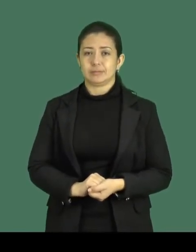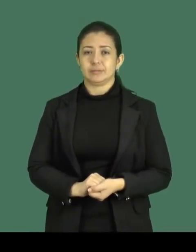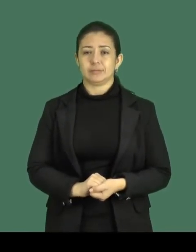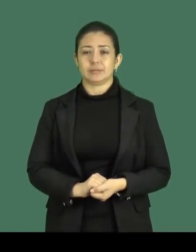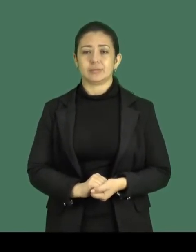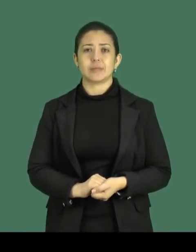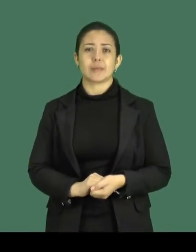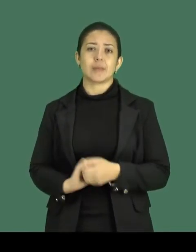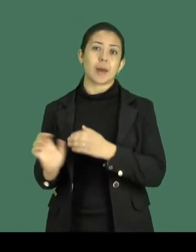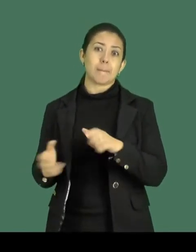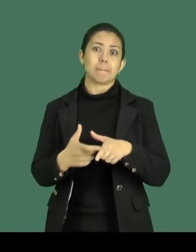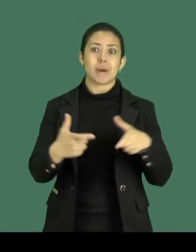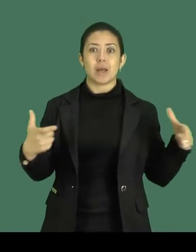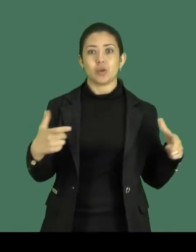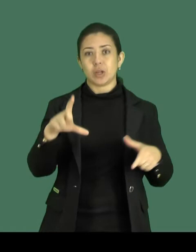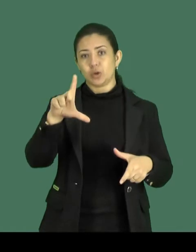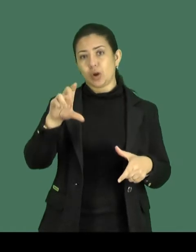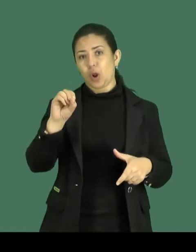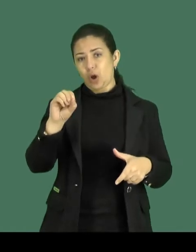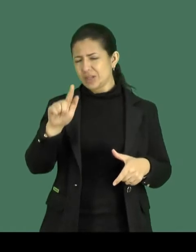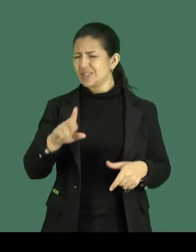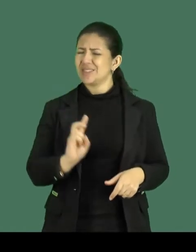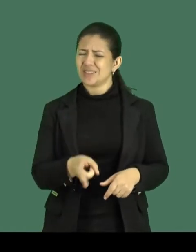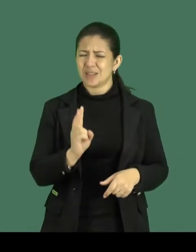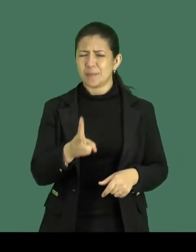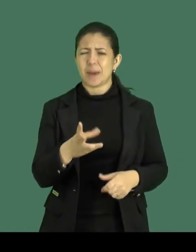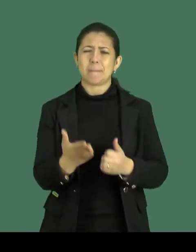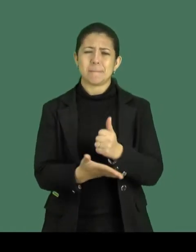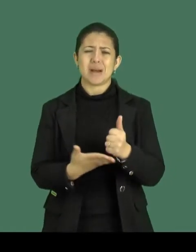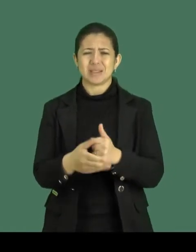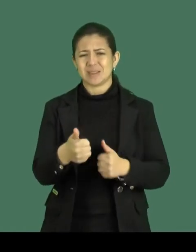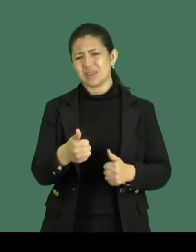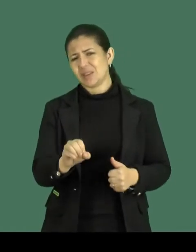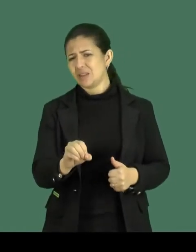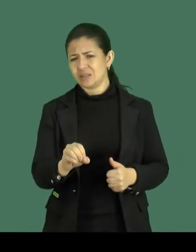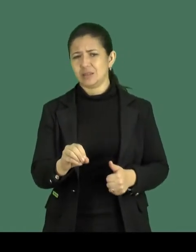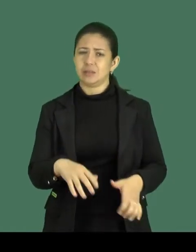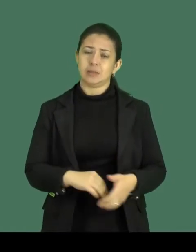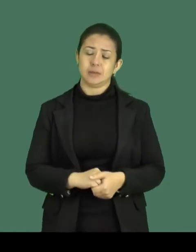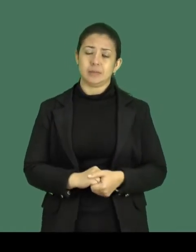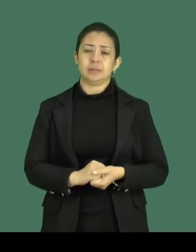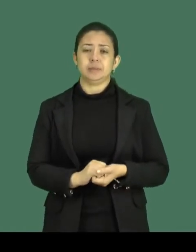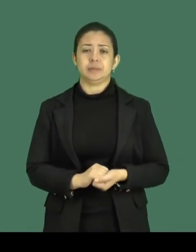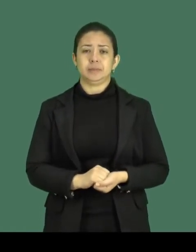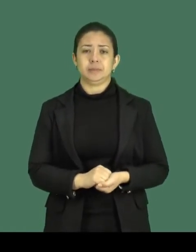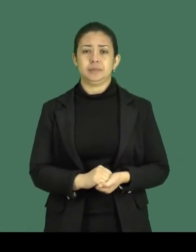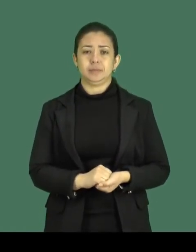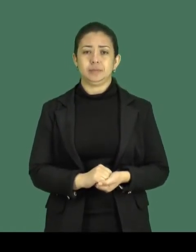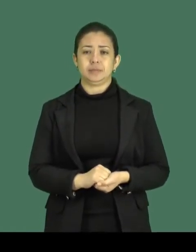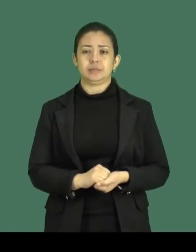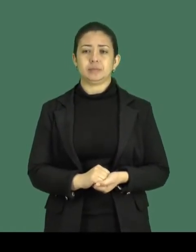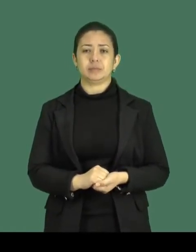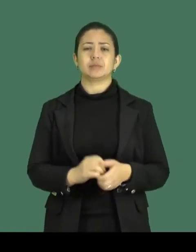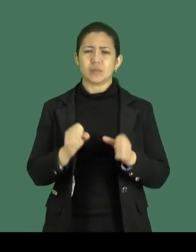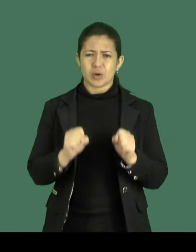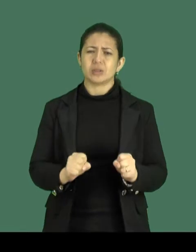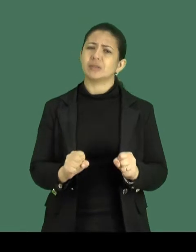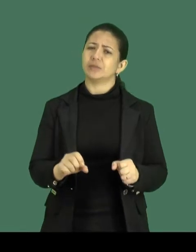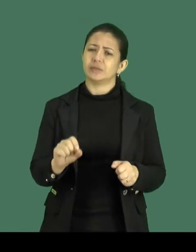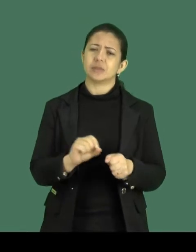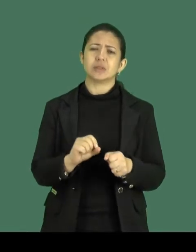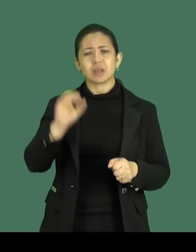A maioria dos logaritmos, a base é 10, mas nós podemos ter logaritmos em outras bases também. Base